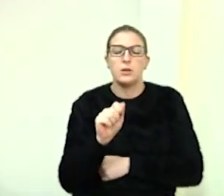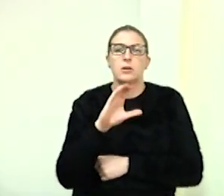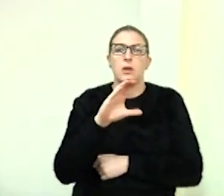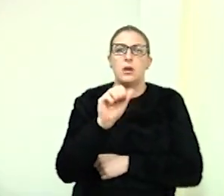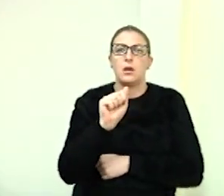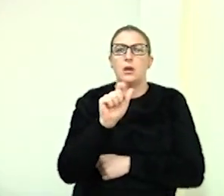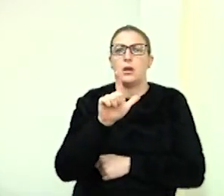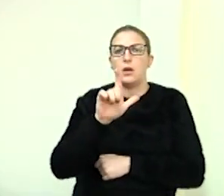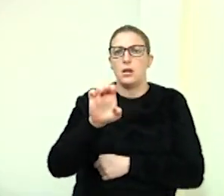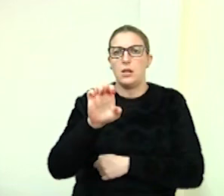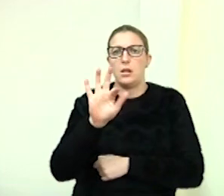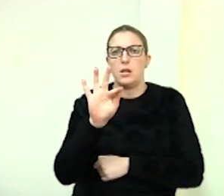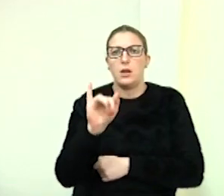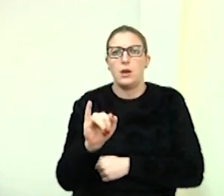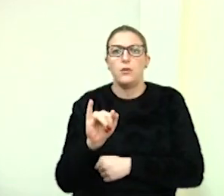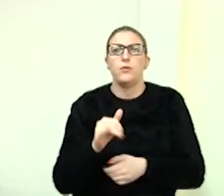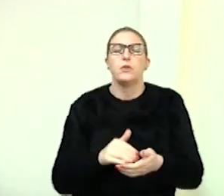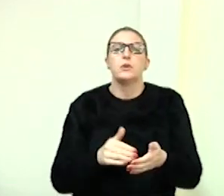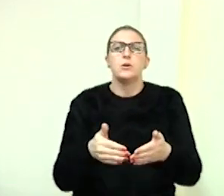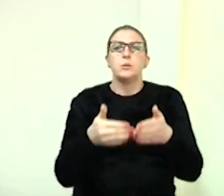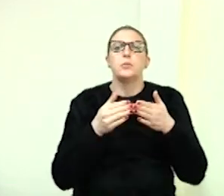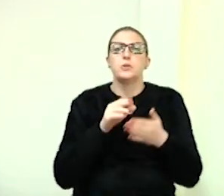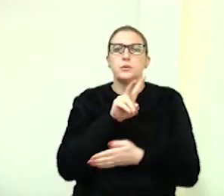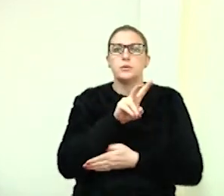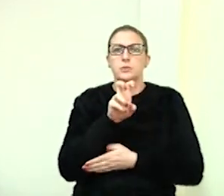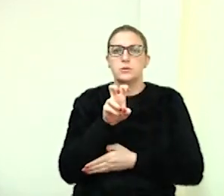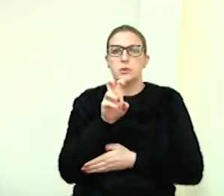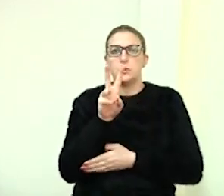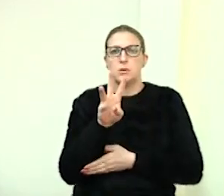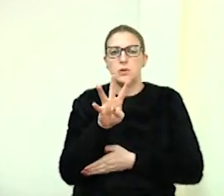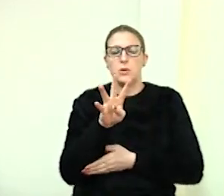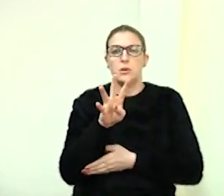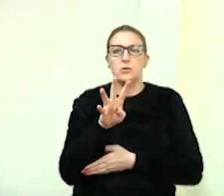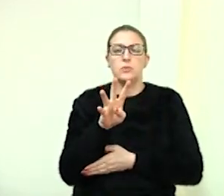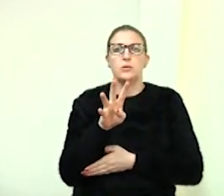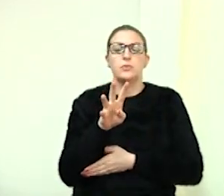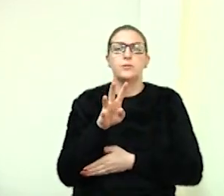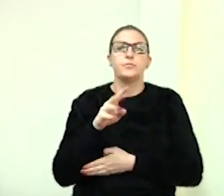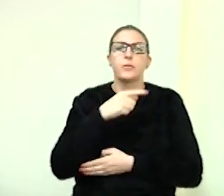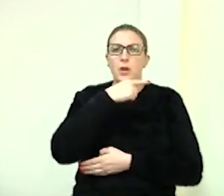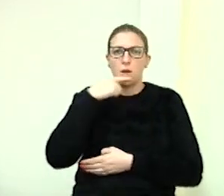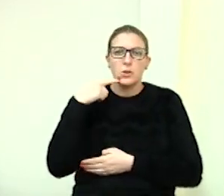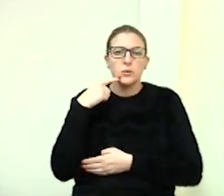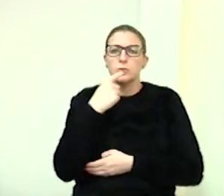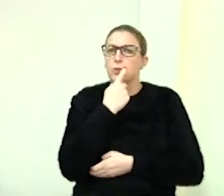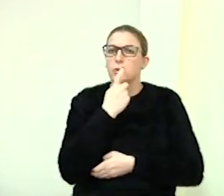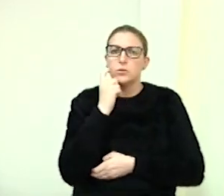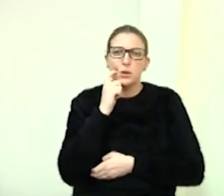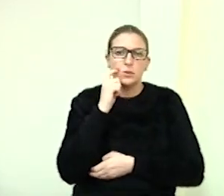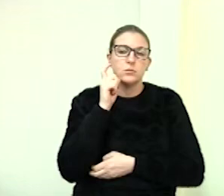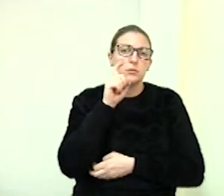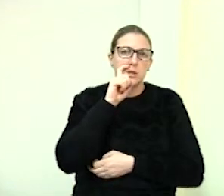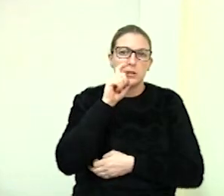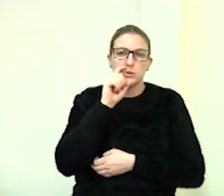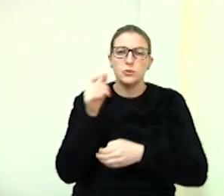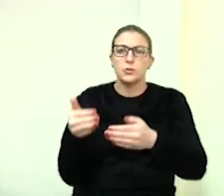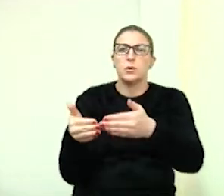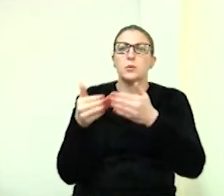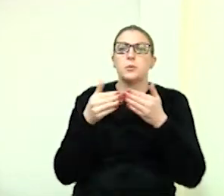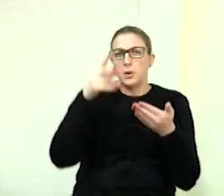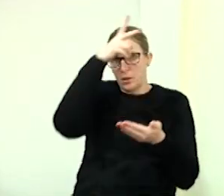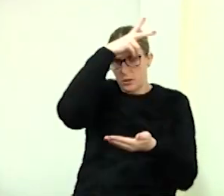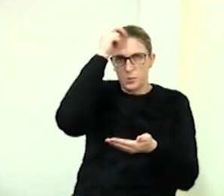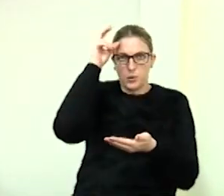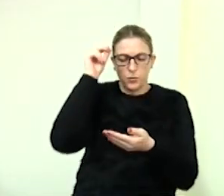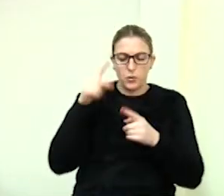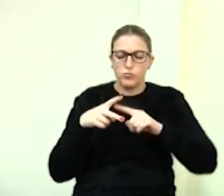254, Claudemir Daraújo, Emerson Schelsky e Serginho, solicita aos órgãos competentes do Poder Executivo Municipal